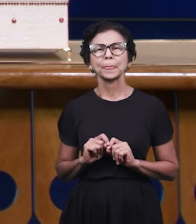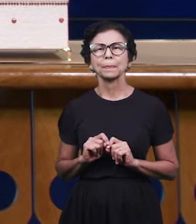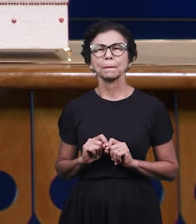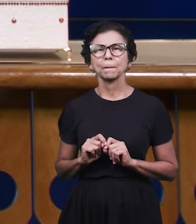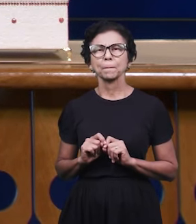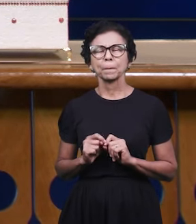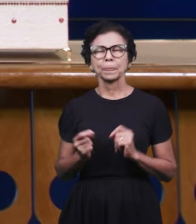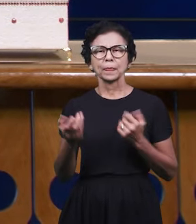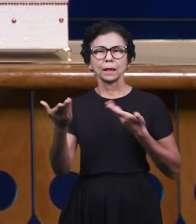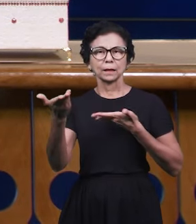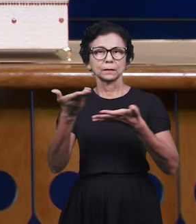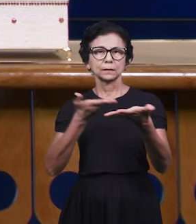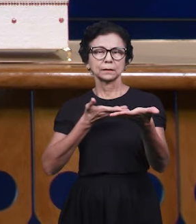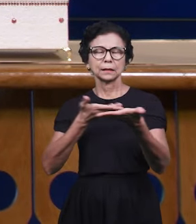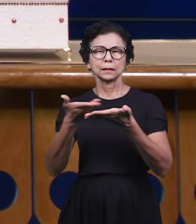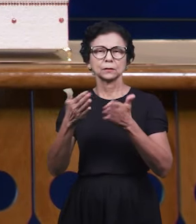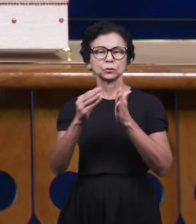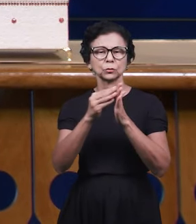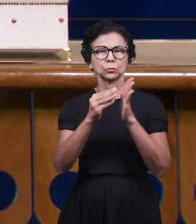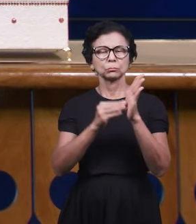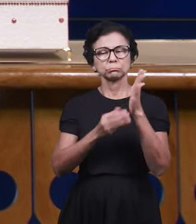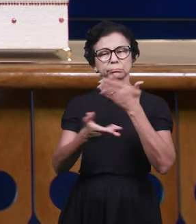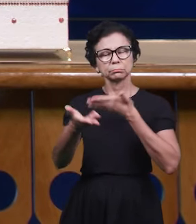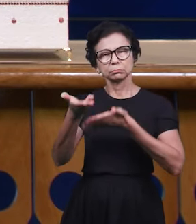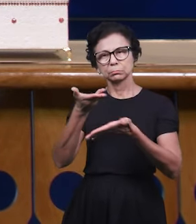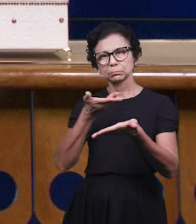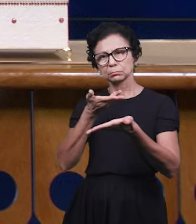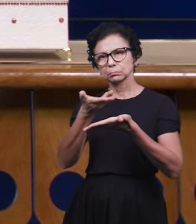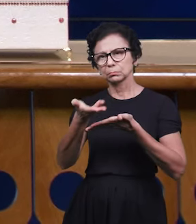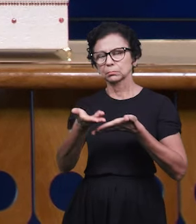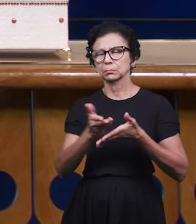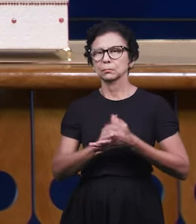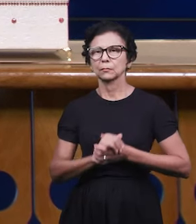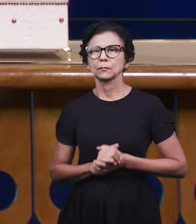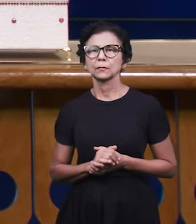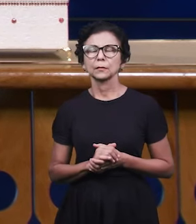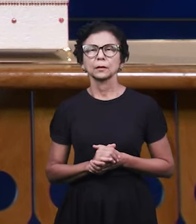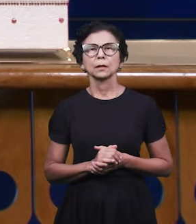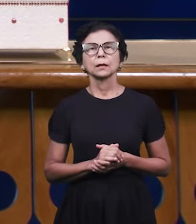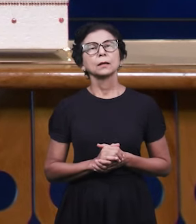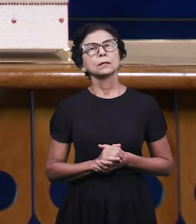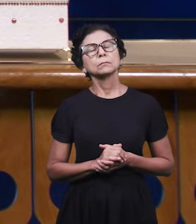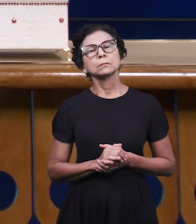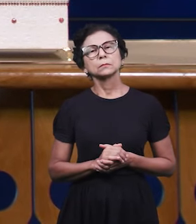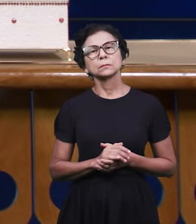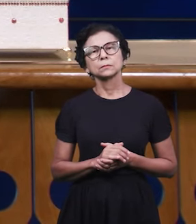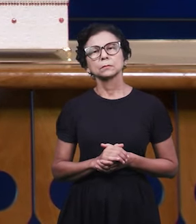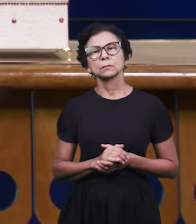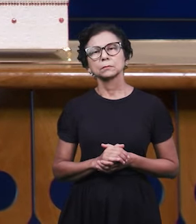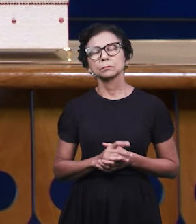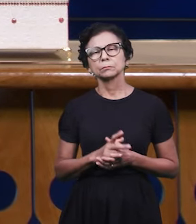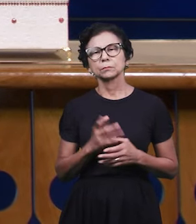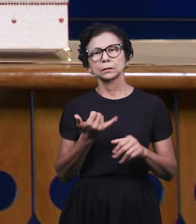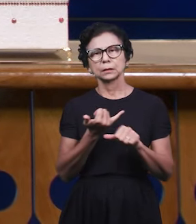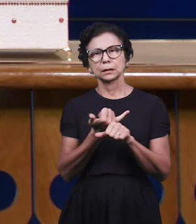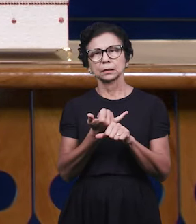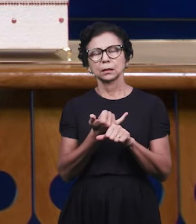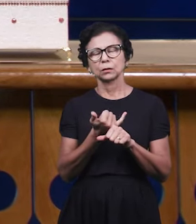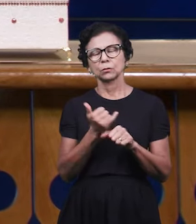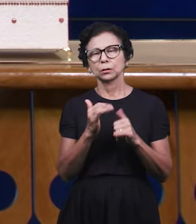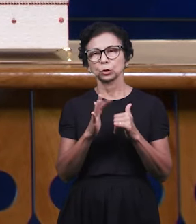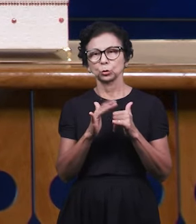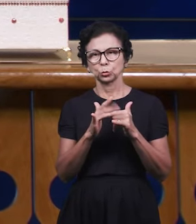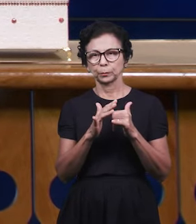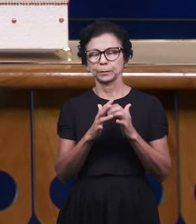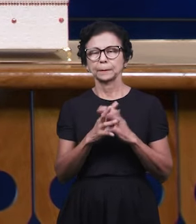interagir conosco. Os nossos conteúdos são interativos. Você pode, para quem está assistindo pelo canal da Igreja Cristã Maranata no YouTube, por